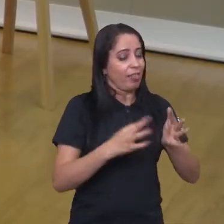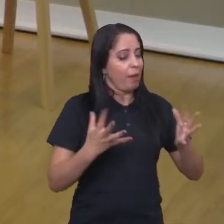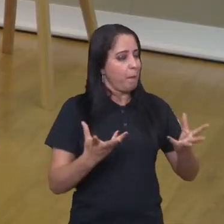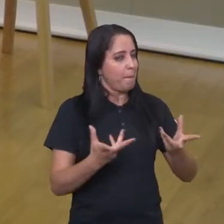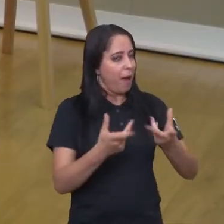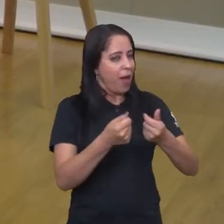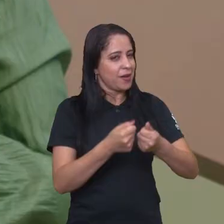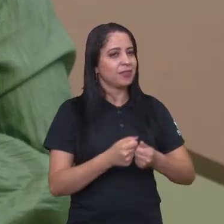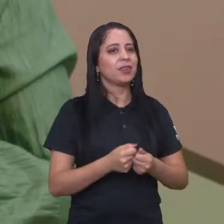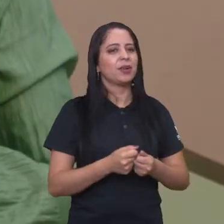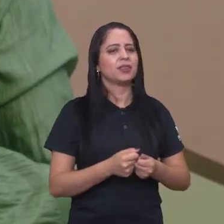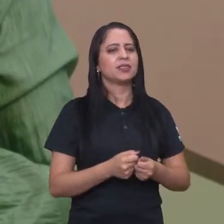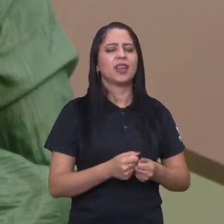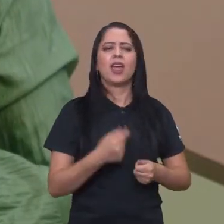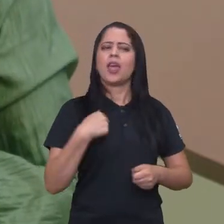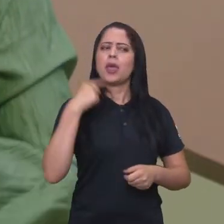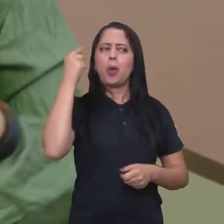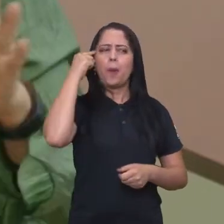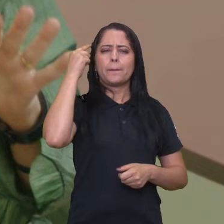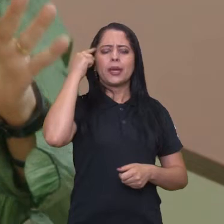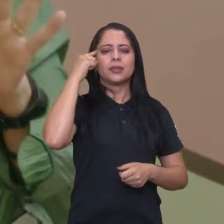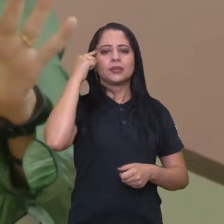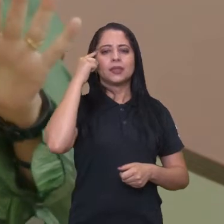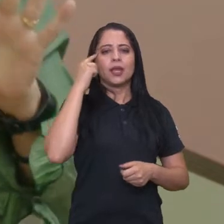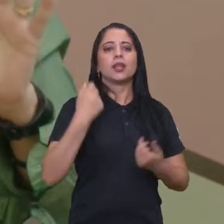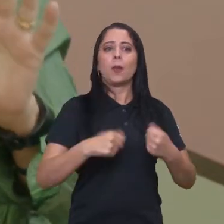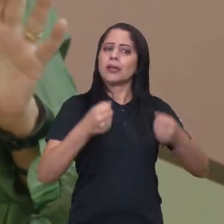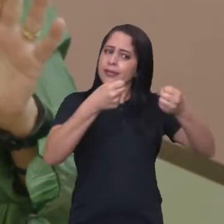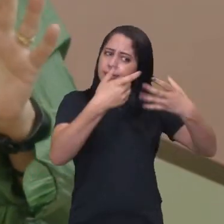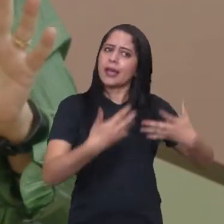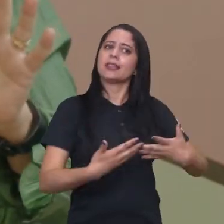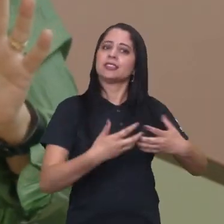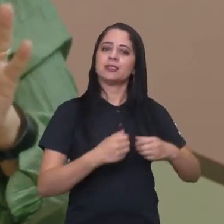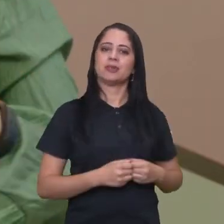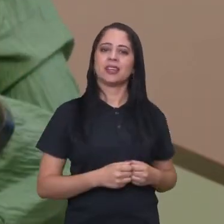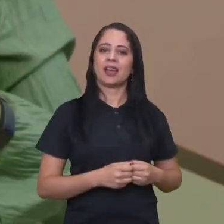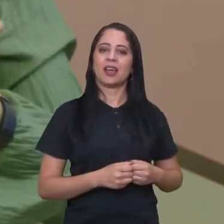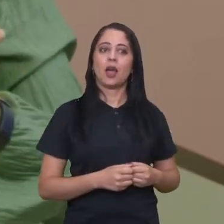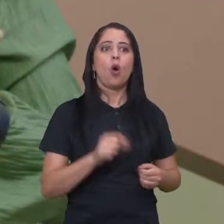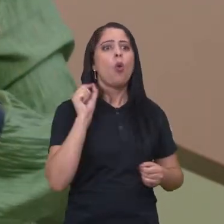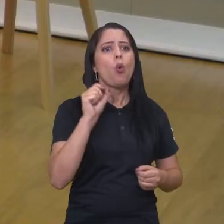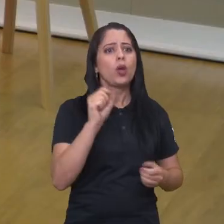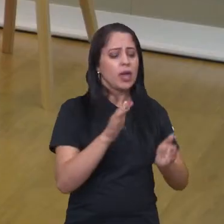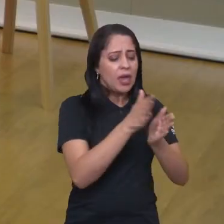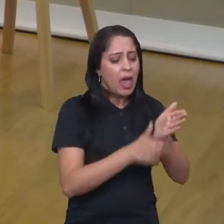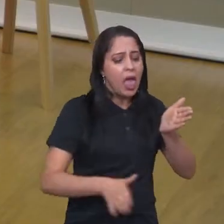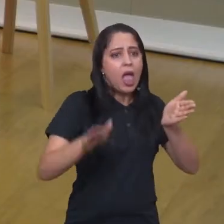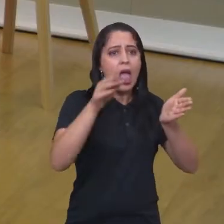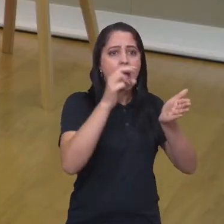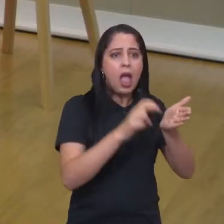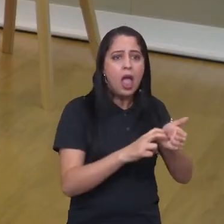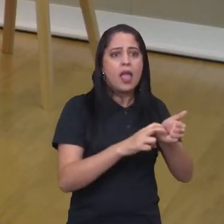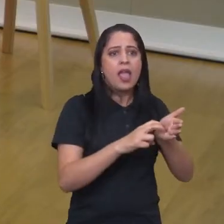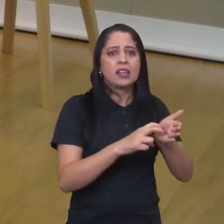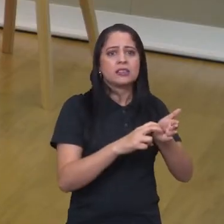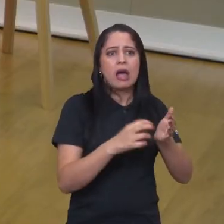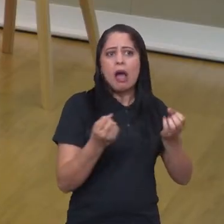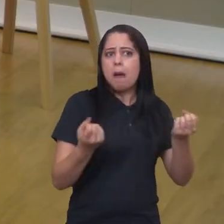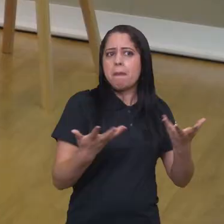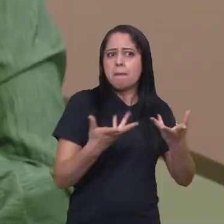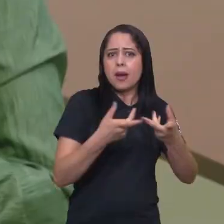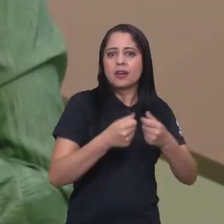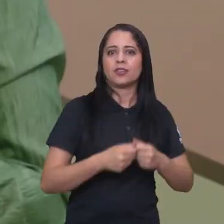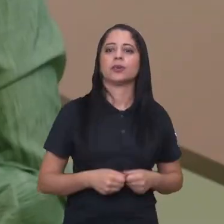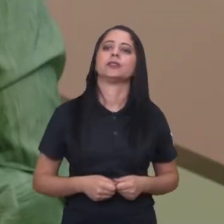vocês? Será que na nossa agenda a gente separa um tempo de qualidade para a gente colocar todos os nossos papéis da vida